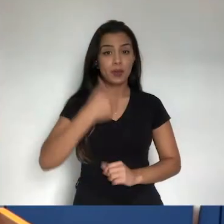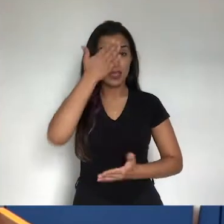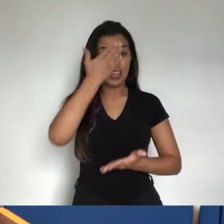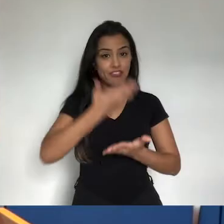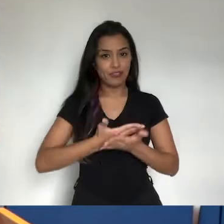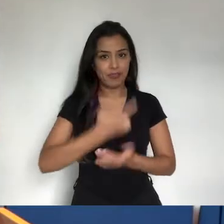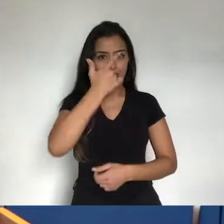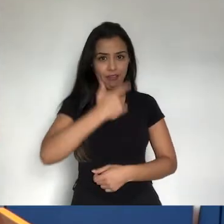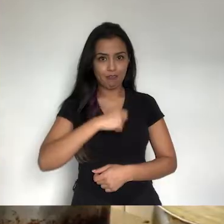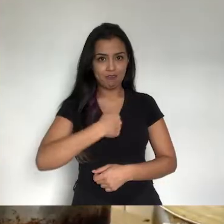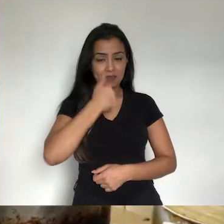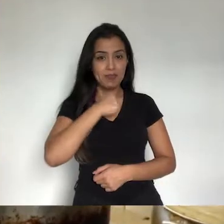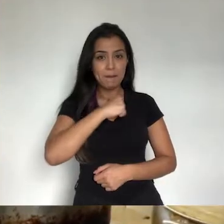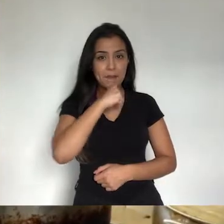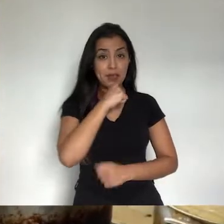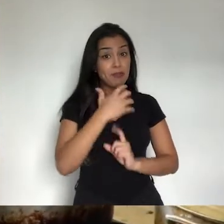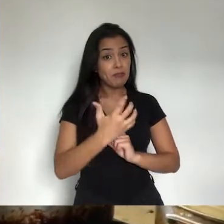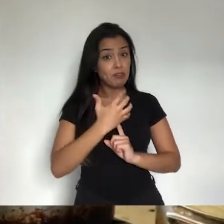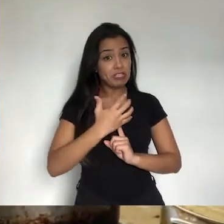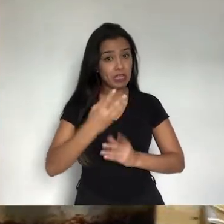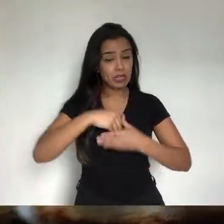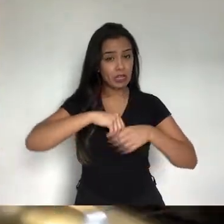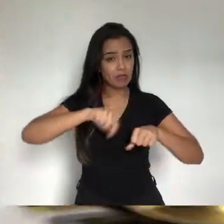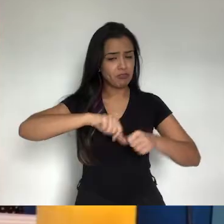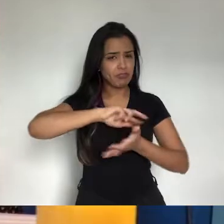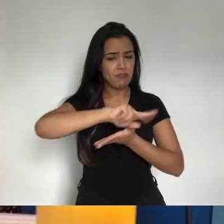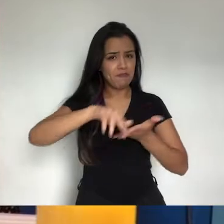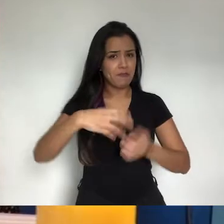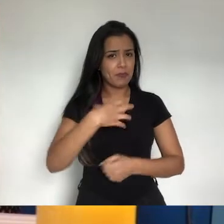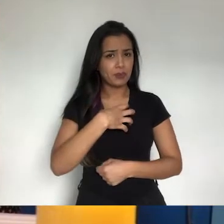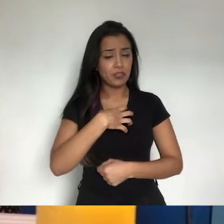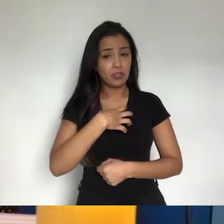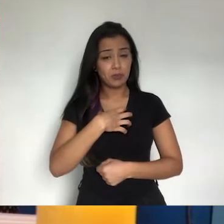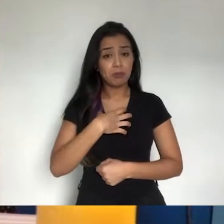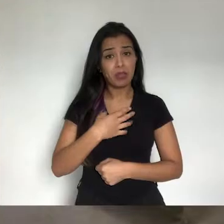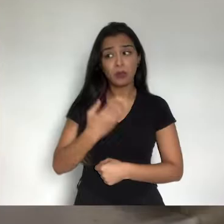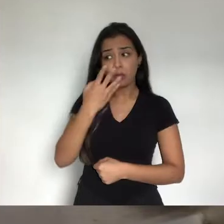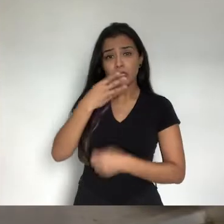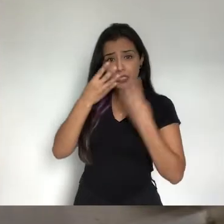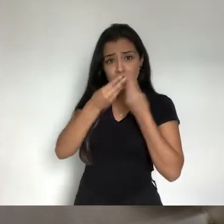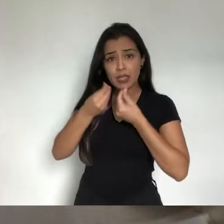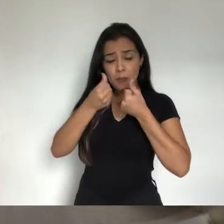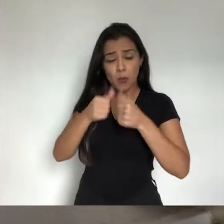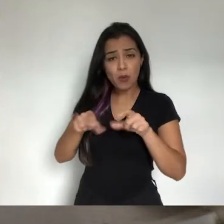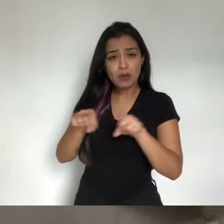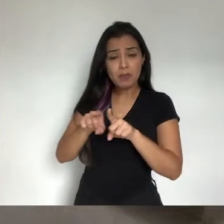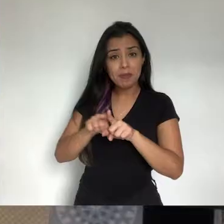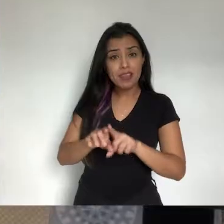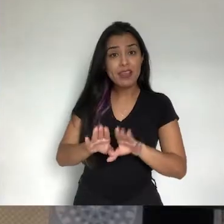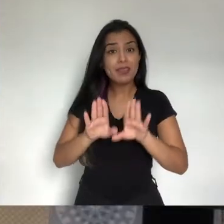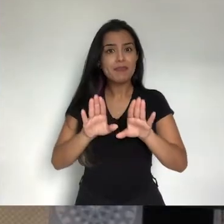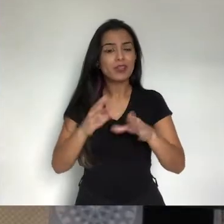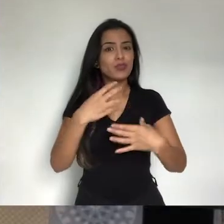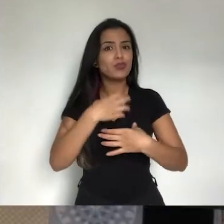Eu acho que a maternidade, ela influencia a minha cozinha de diversas formas, assim, não exatamente nos sabores ao qual eu vou propor, mas